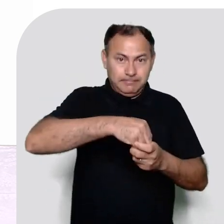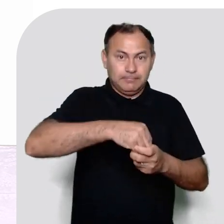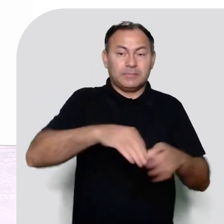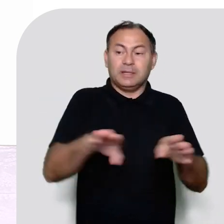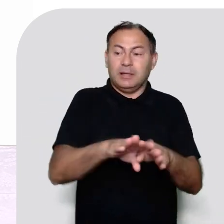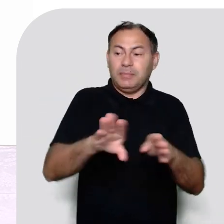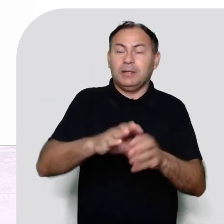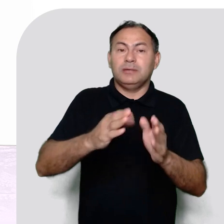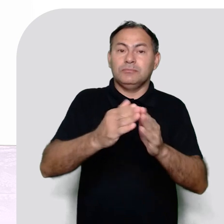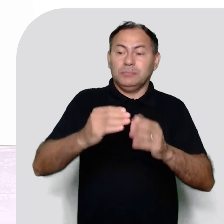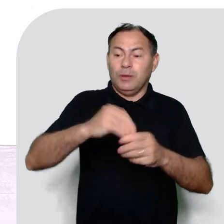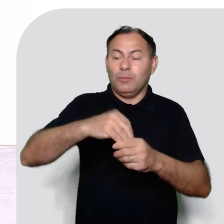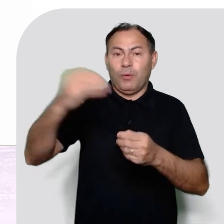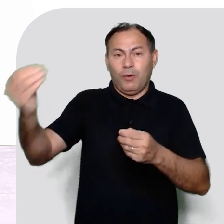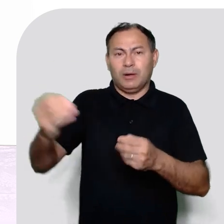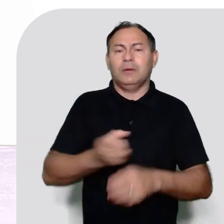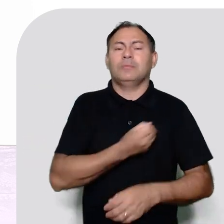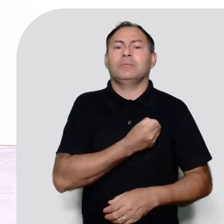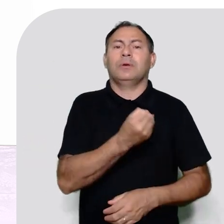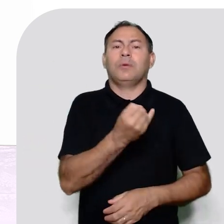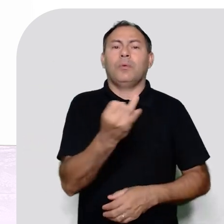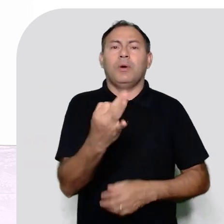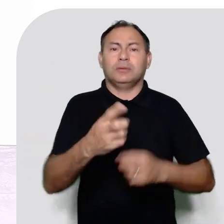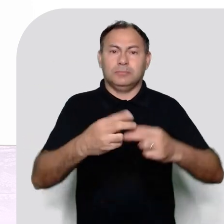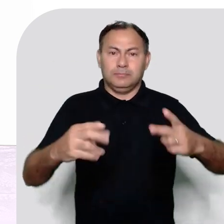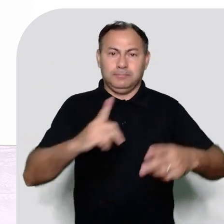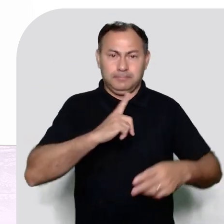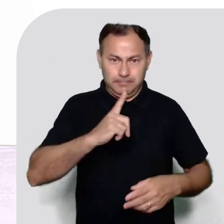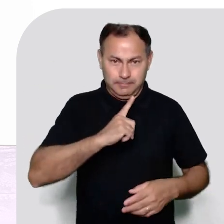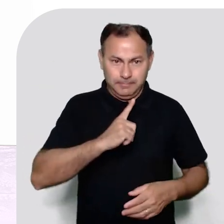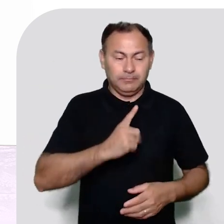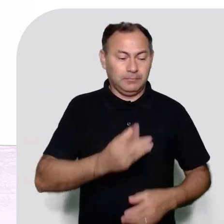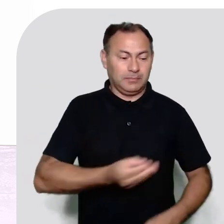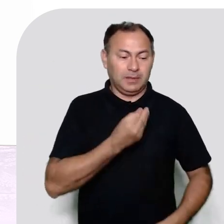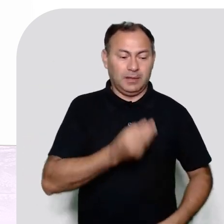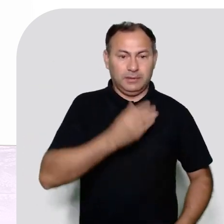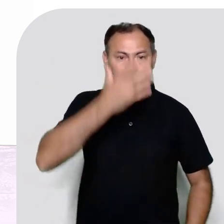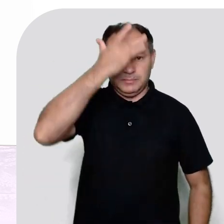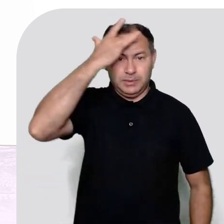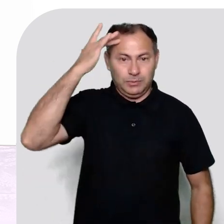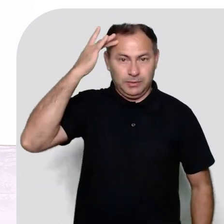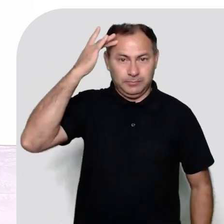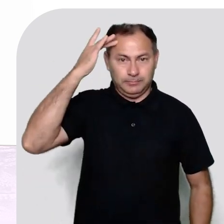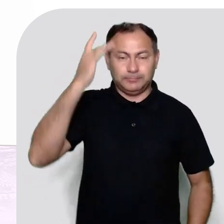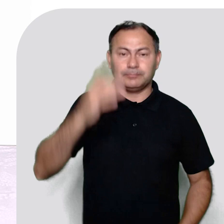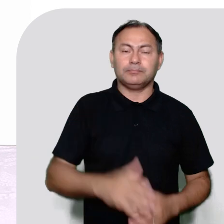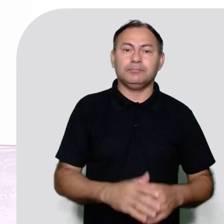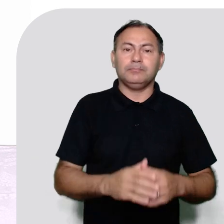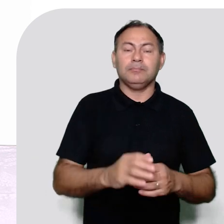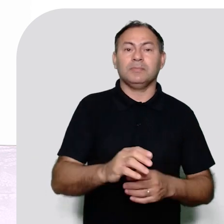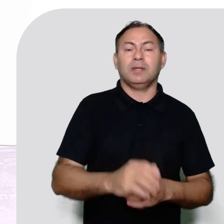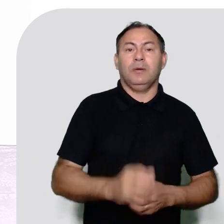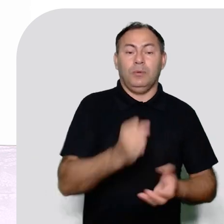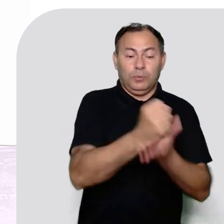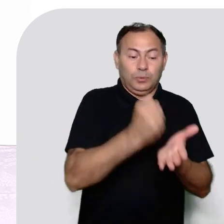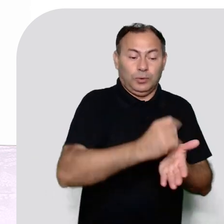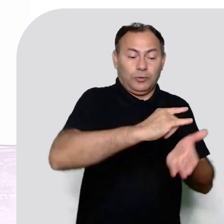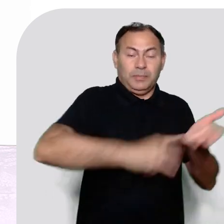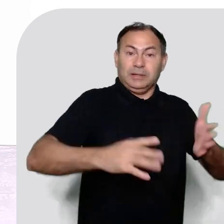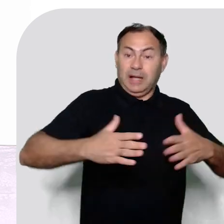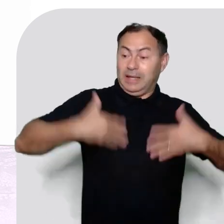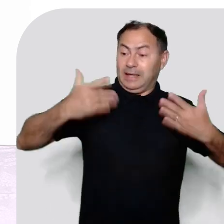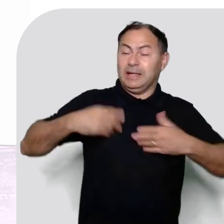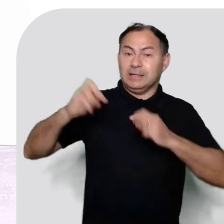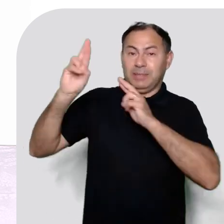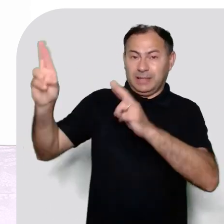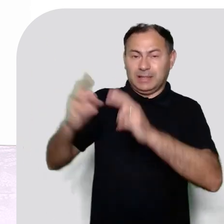e externamente. Tantas demandas existem na vida desse homem. Então a Gaudium et Spes